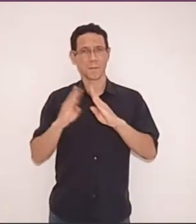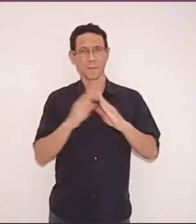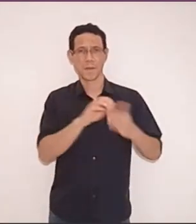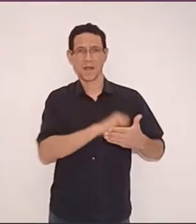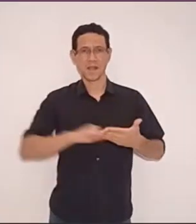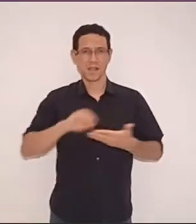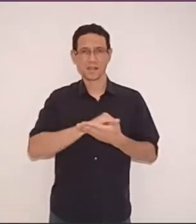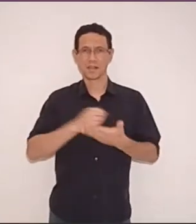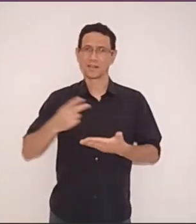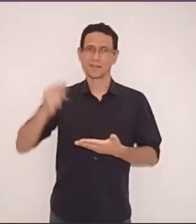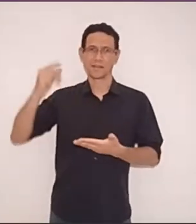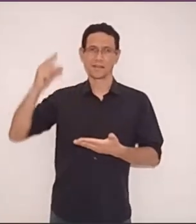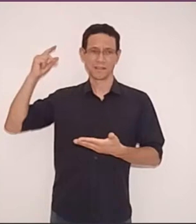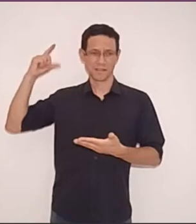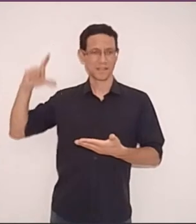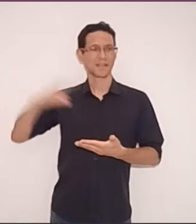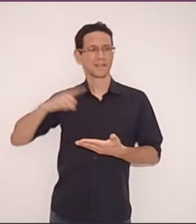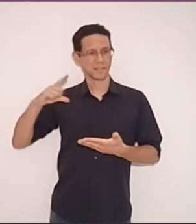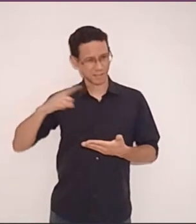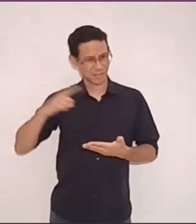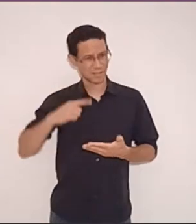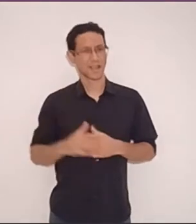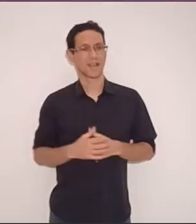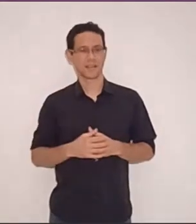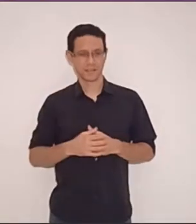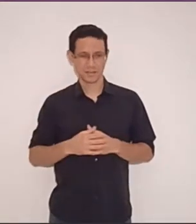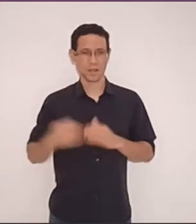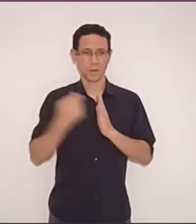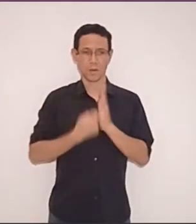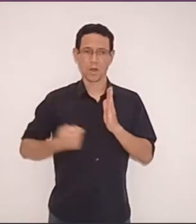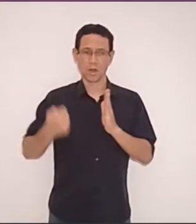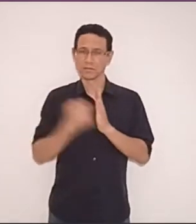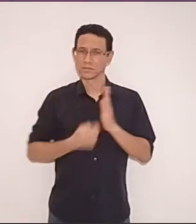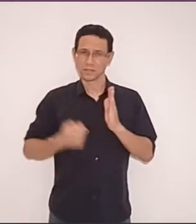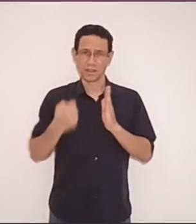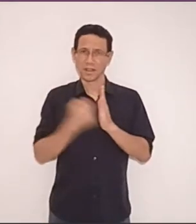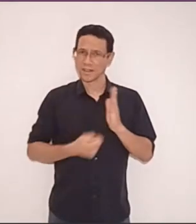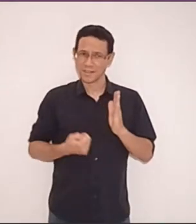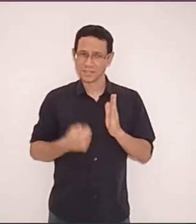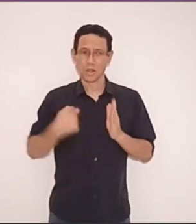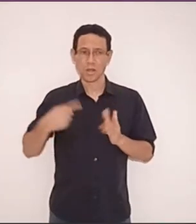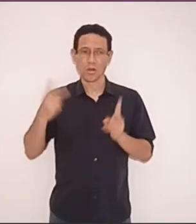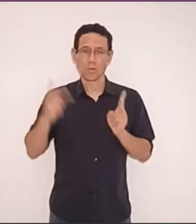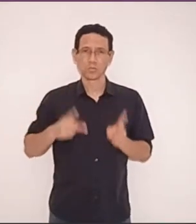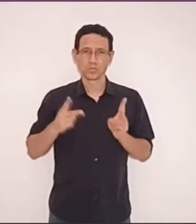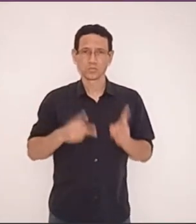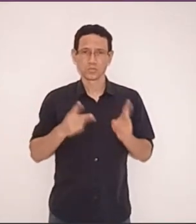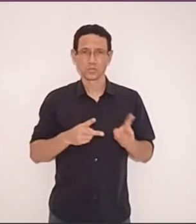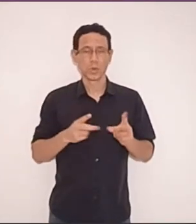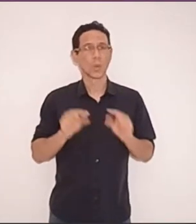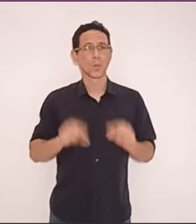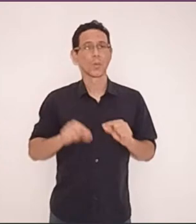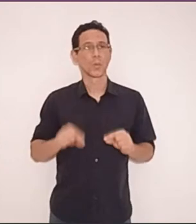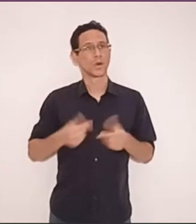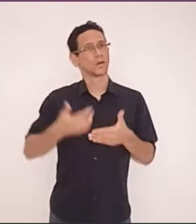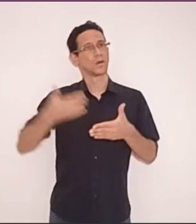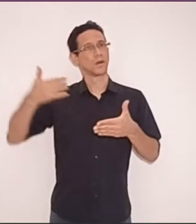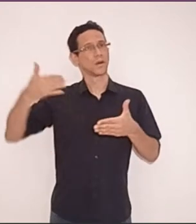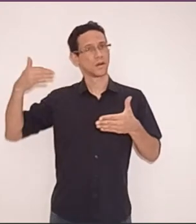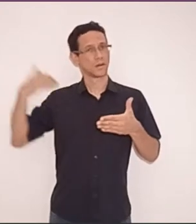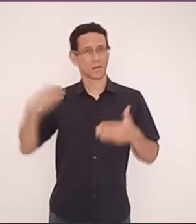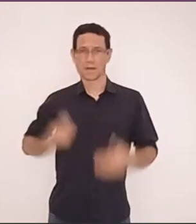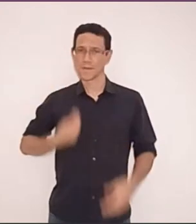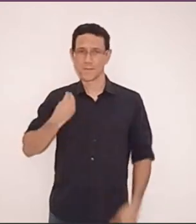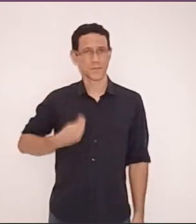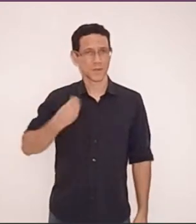tantas outras mulheres que foram tão importante na sua luta eu só tô dando continuidade de algo que fez